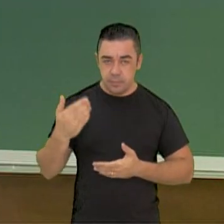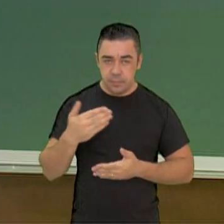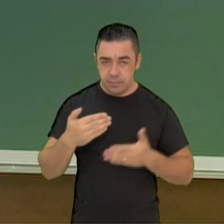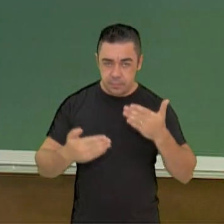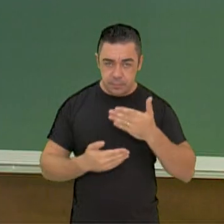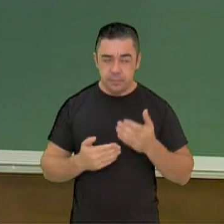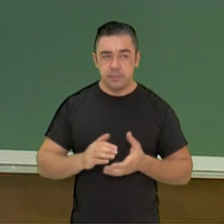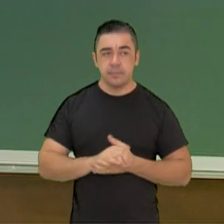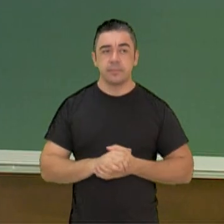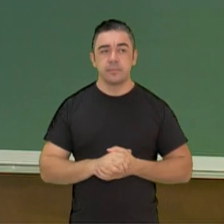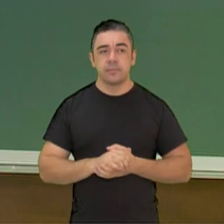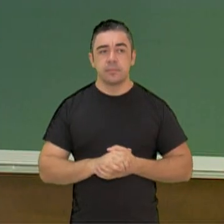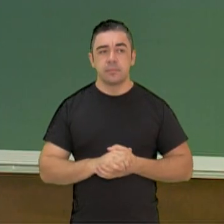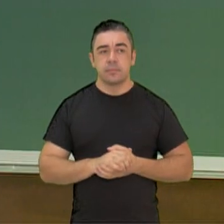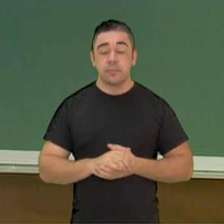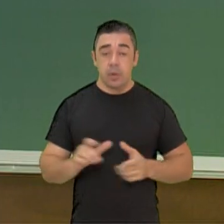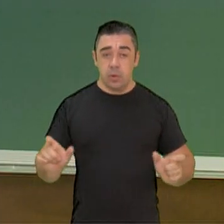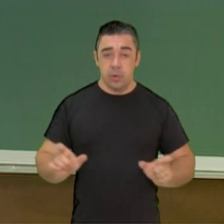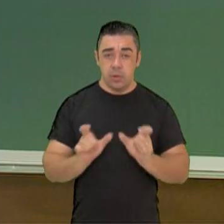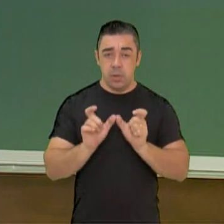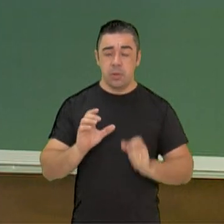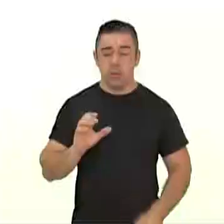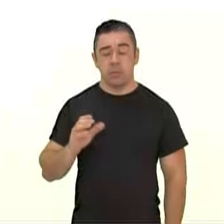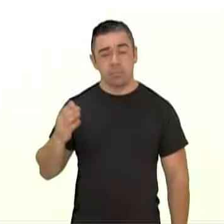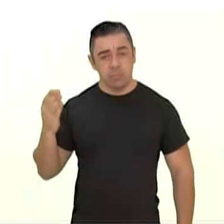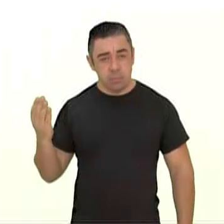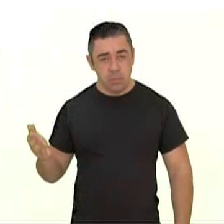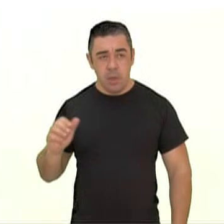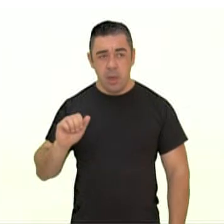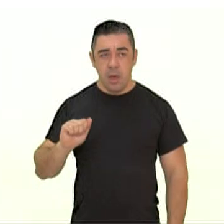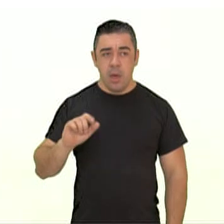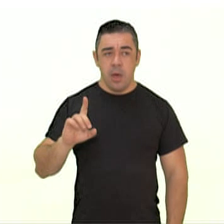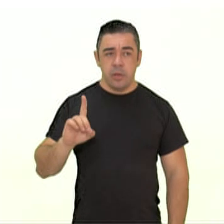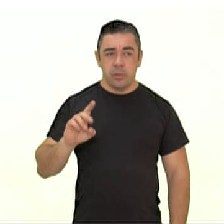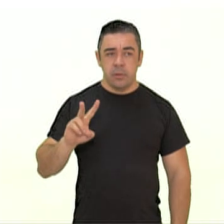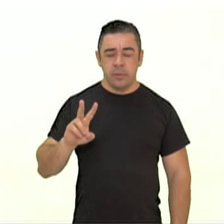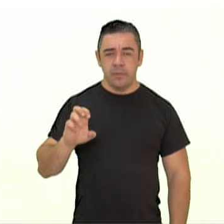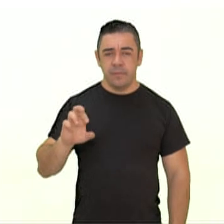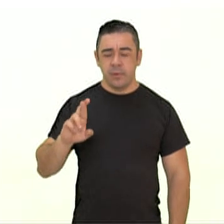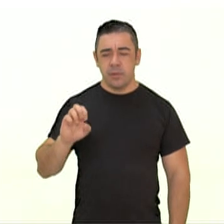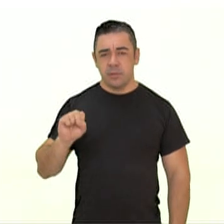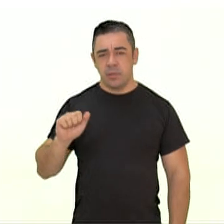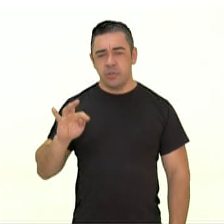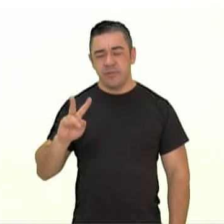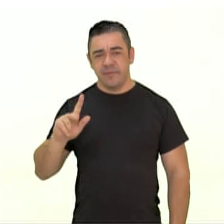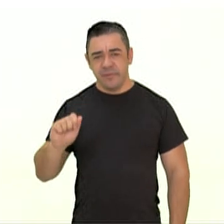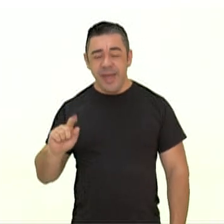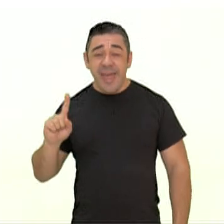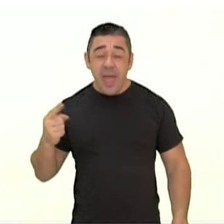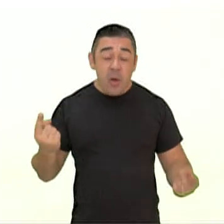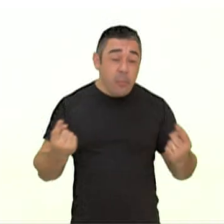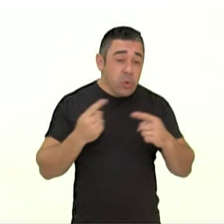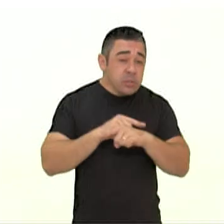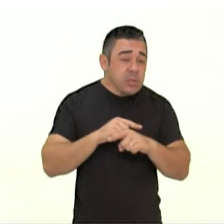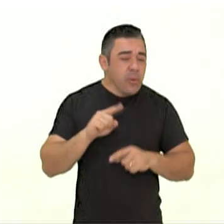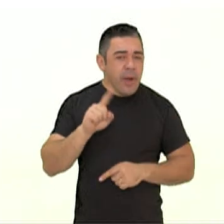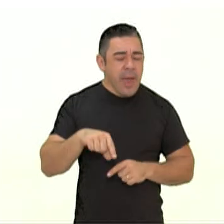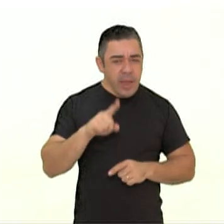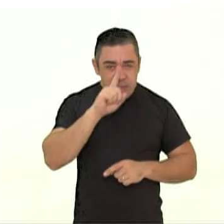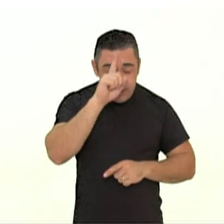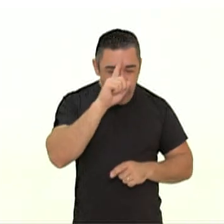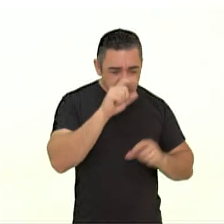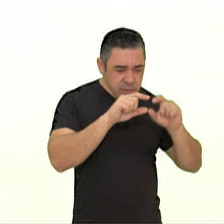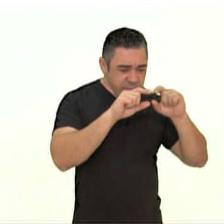slide. A conjunção coordenativa adversativa estabelece uma oposição ou contraste entre as